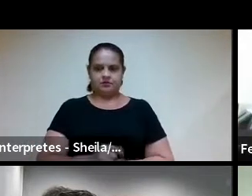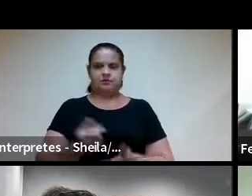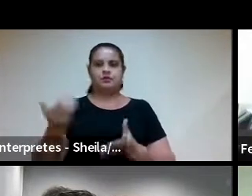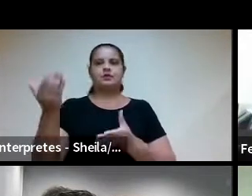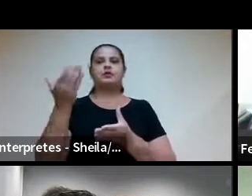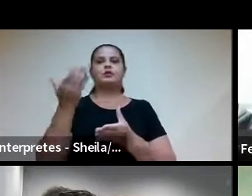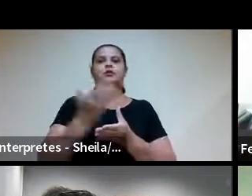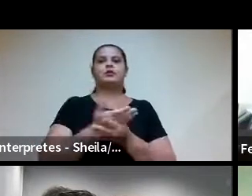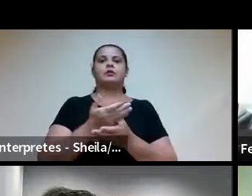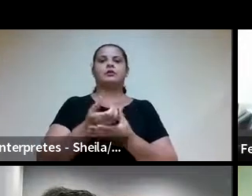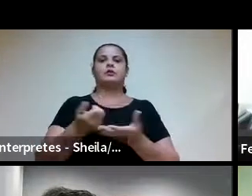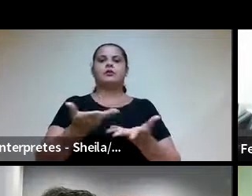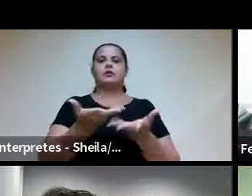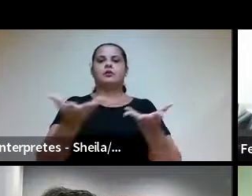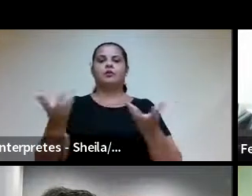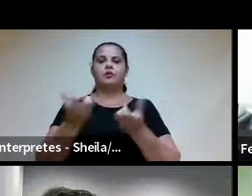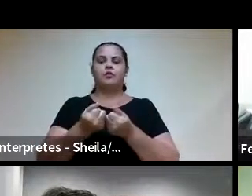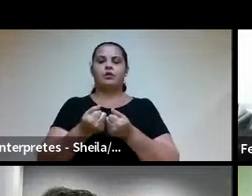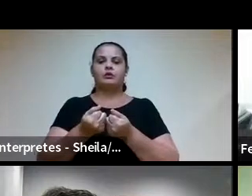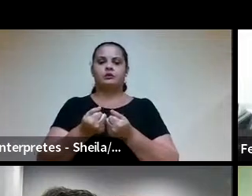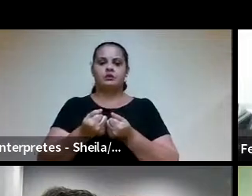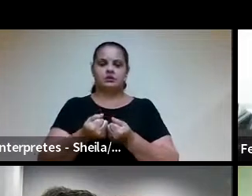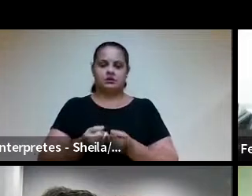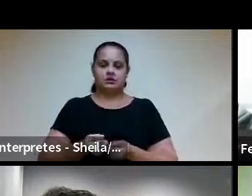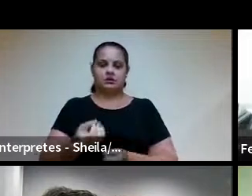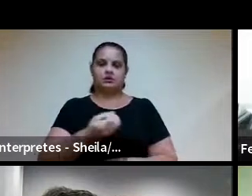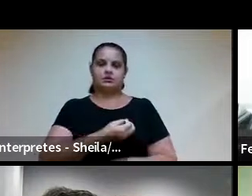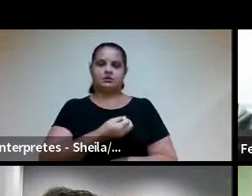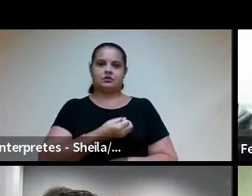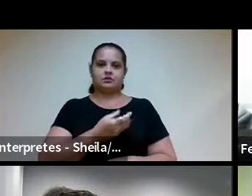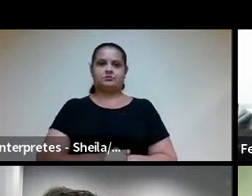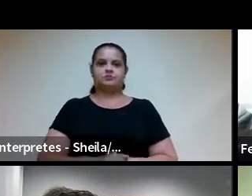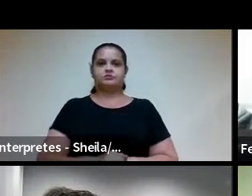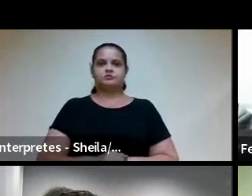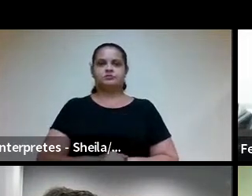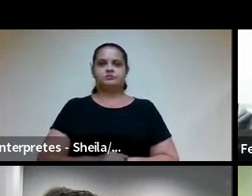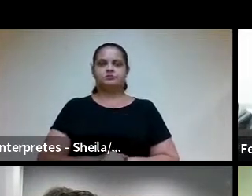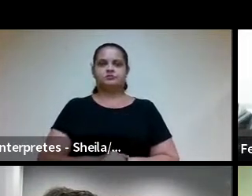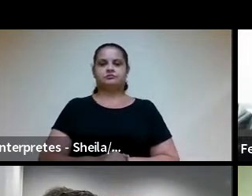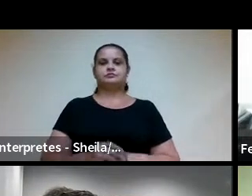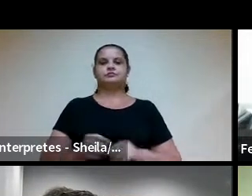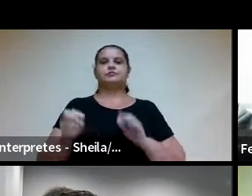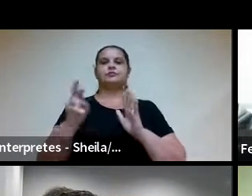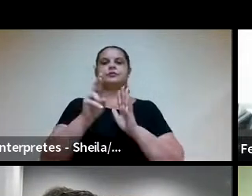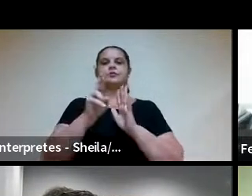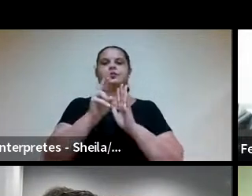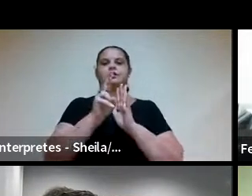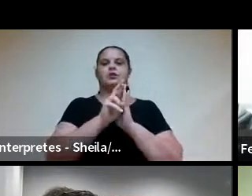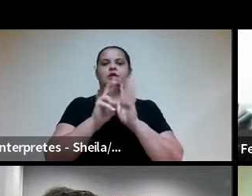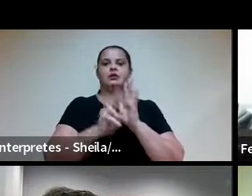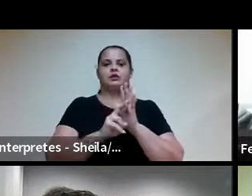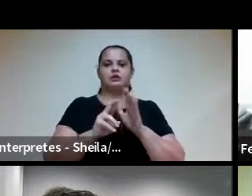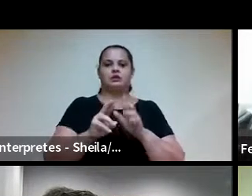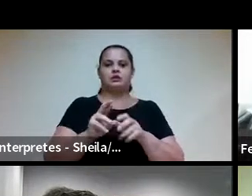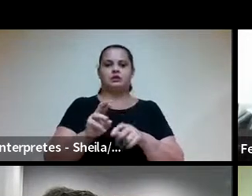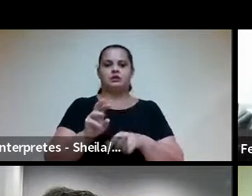requer quórum completo. A relatora é a doutora Tiziana e consta que o advogado